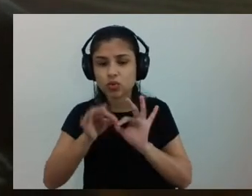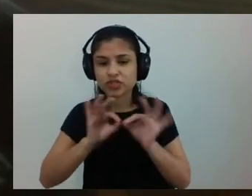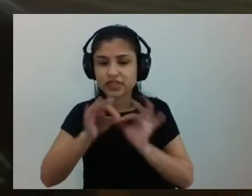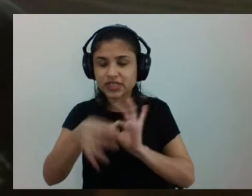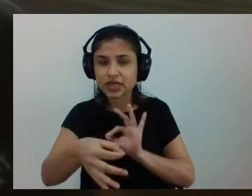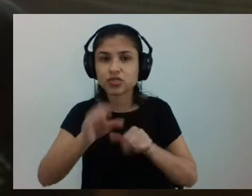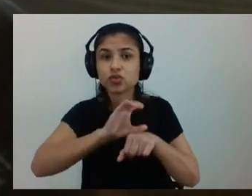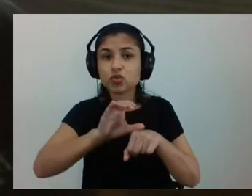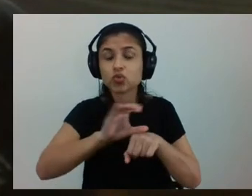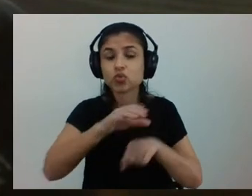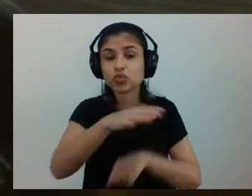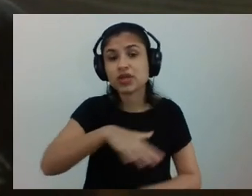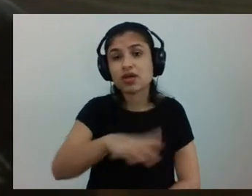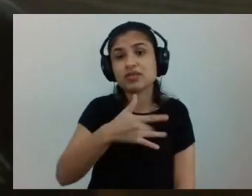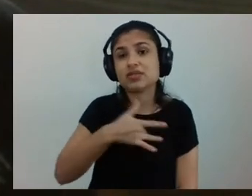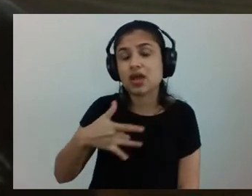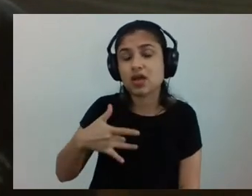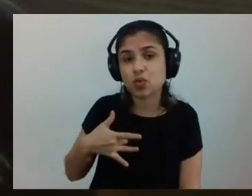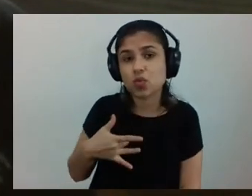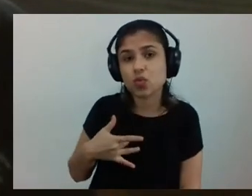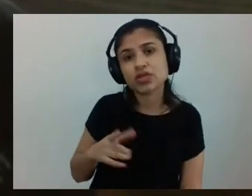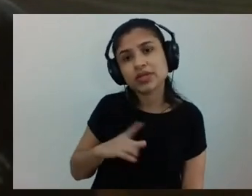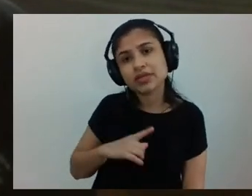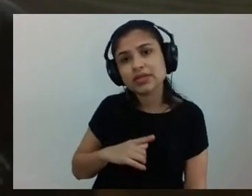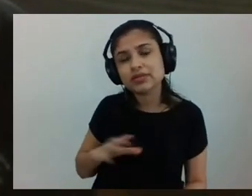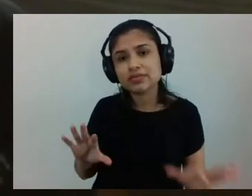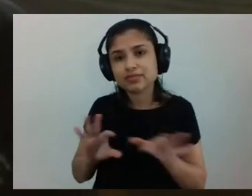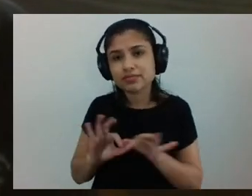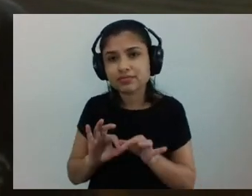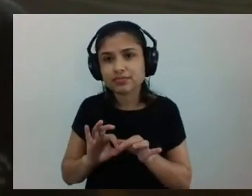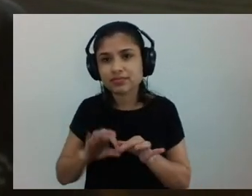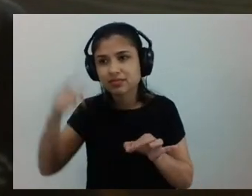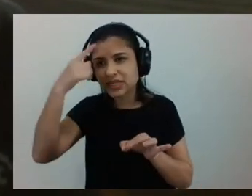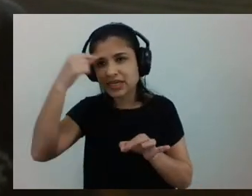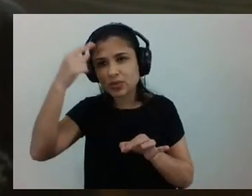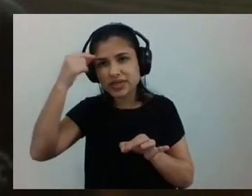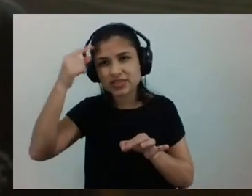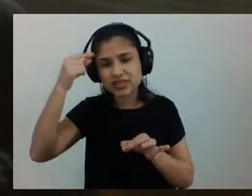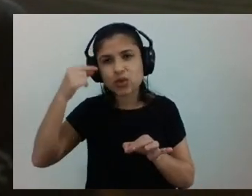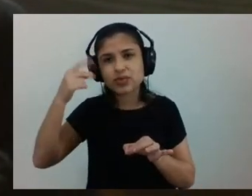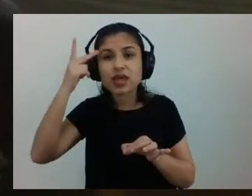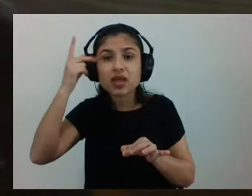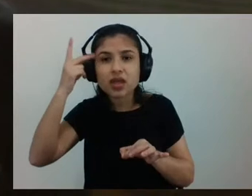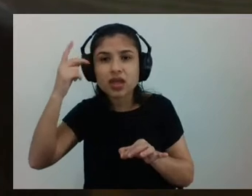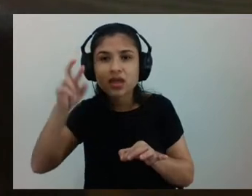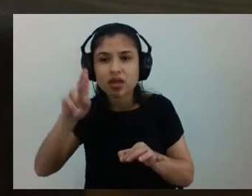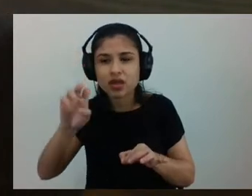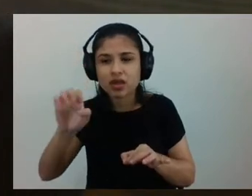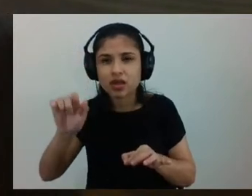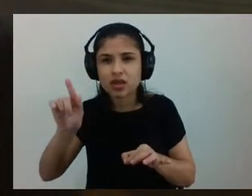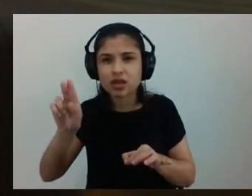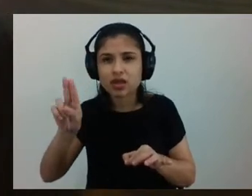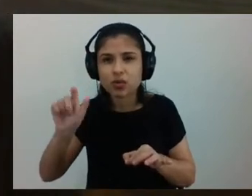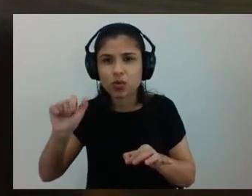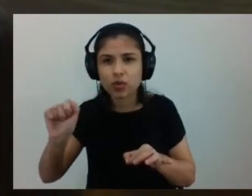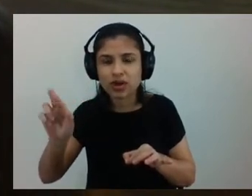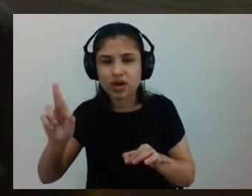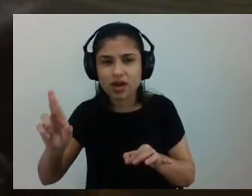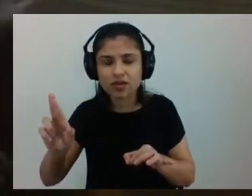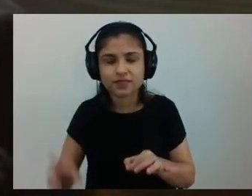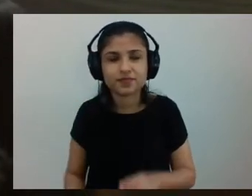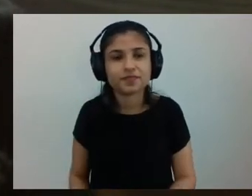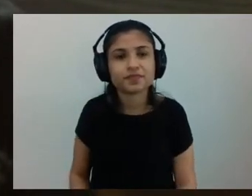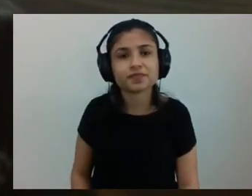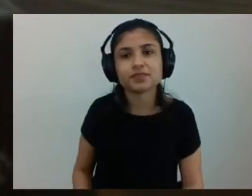cursos de saúde, que têm intersecções com atividades de graduação regulares. Agora eu passo a palavra para